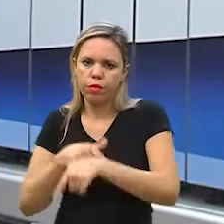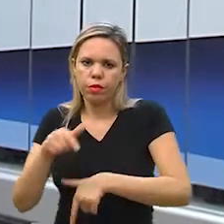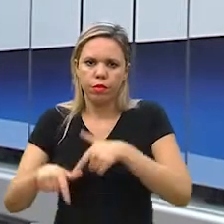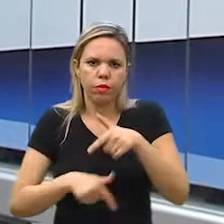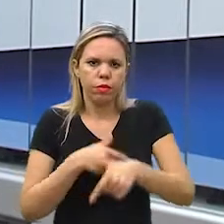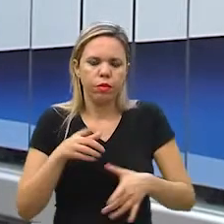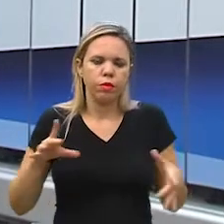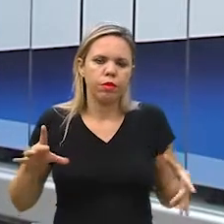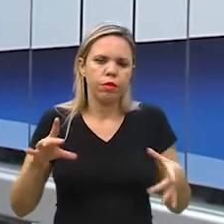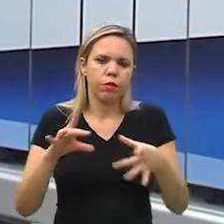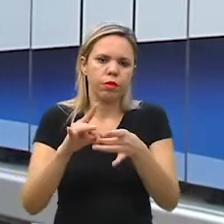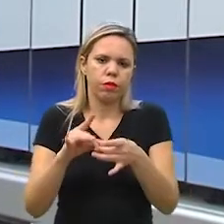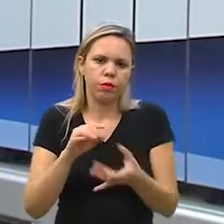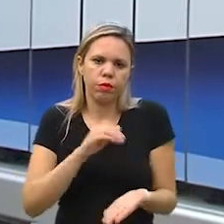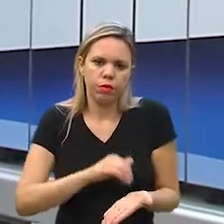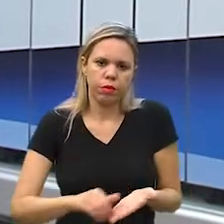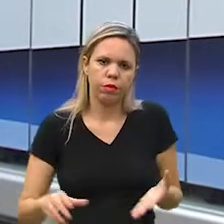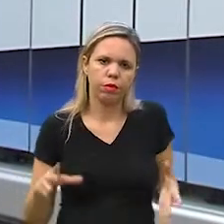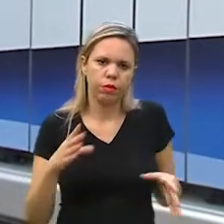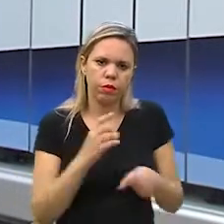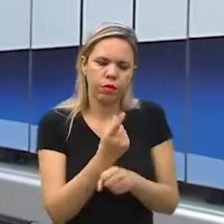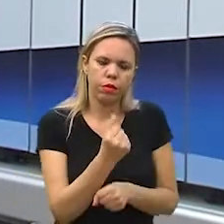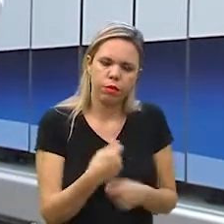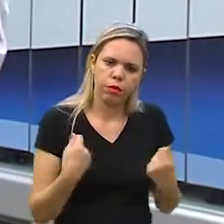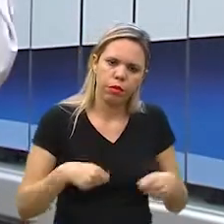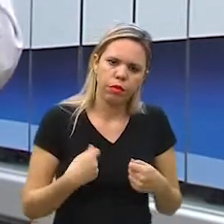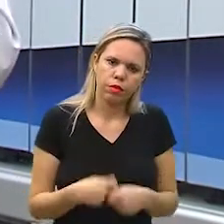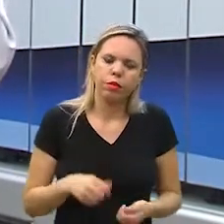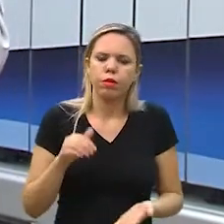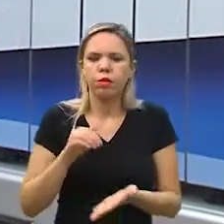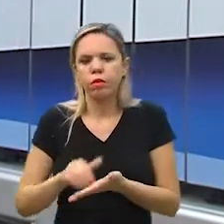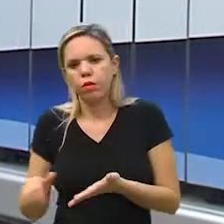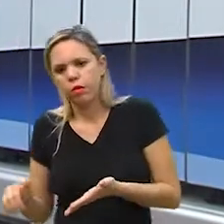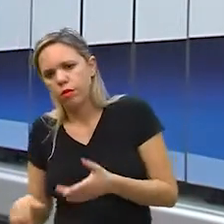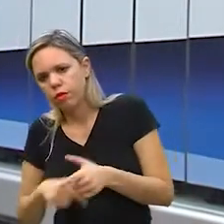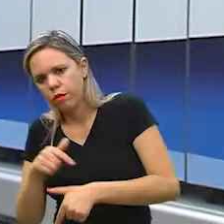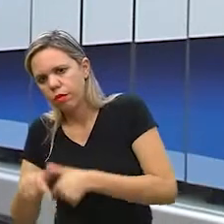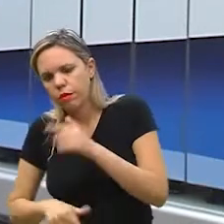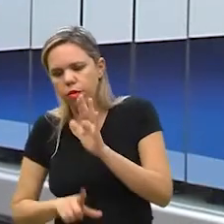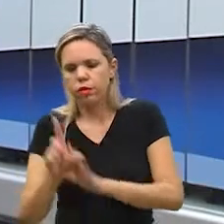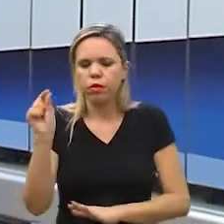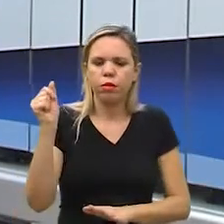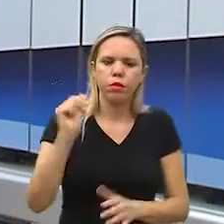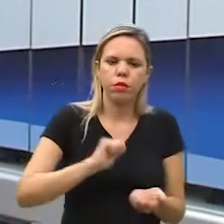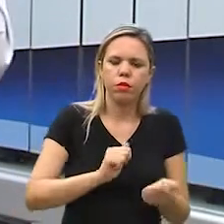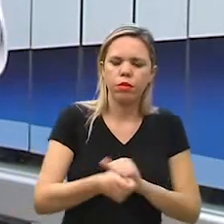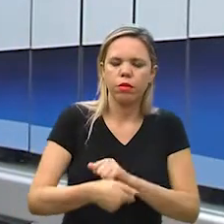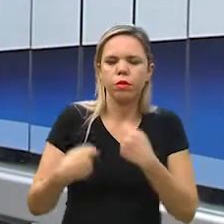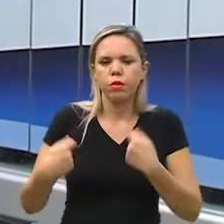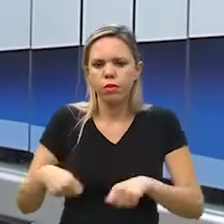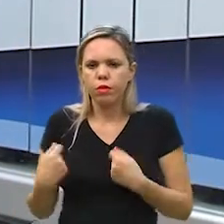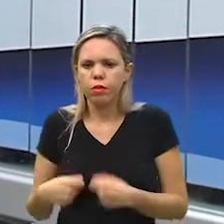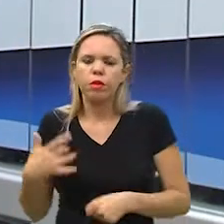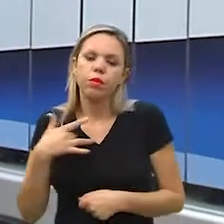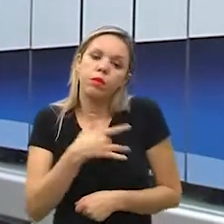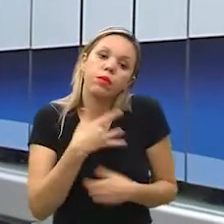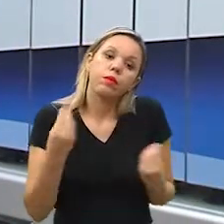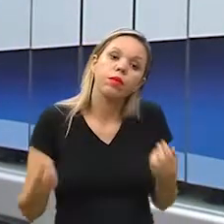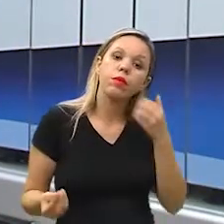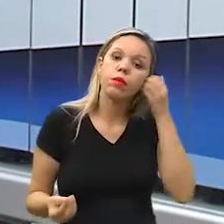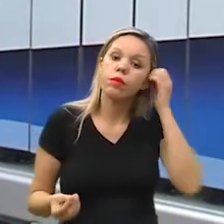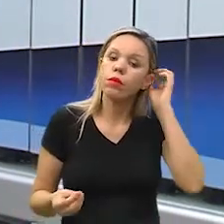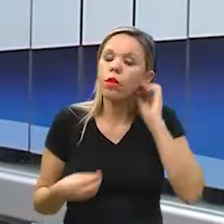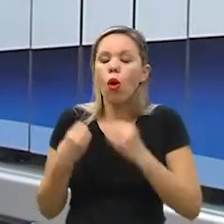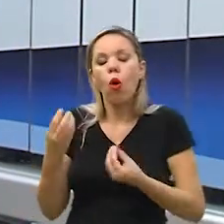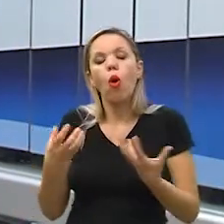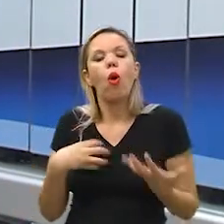forma integrada, né? A Secretaria de Finanças ela precisa da Secretaria de Trabalho e Renda, de Esporte precisa da Saúde. De